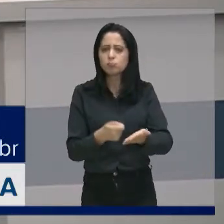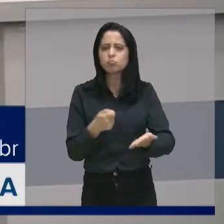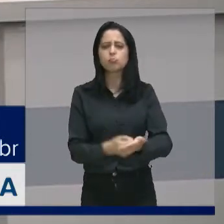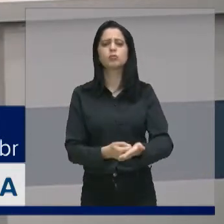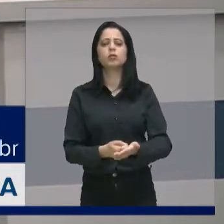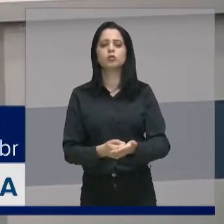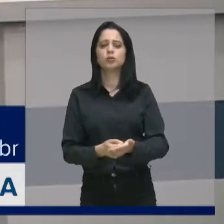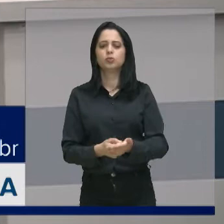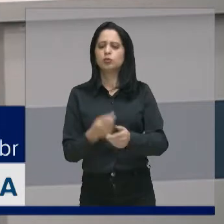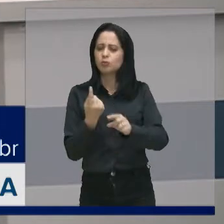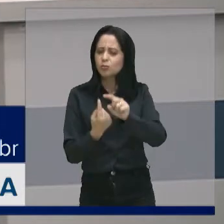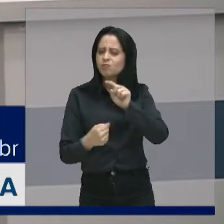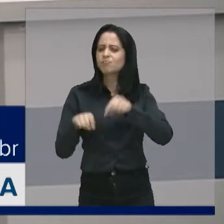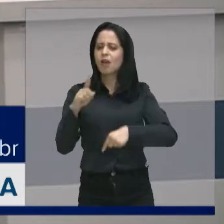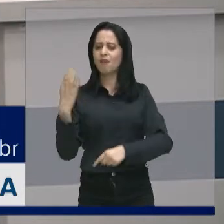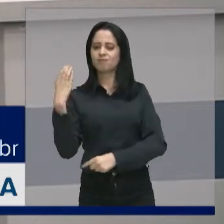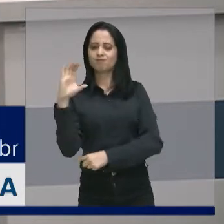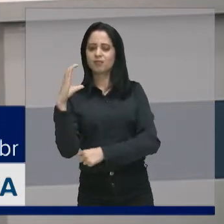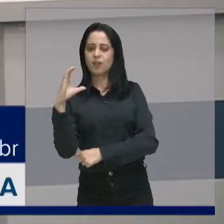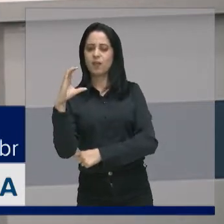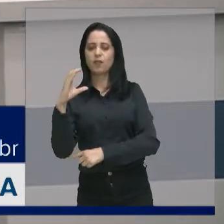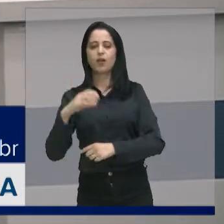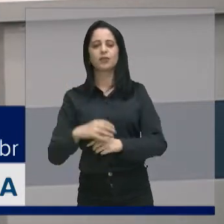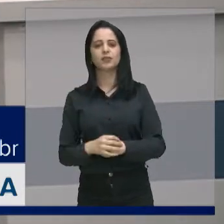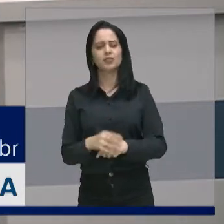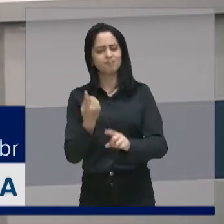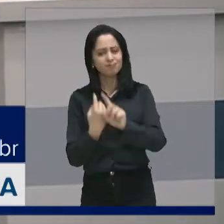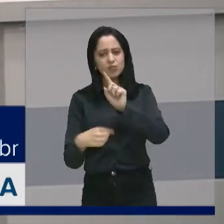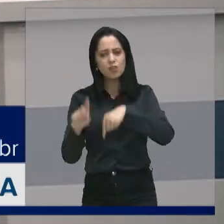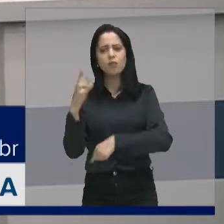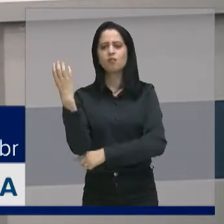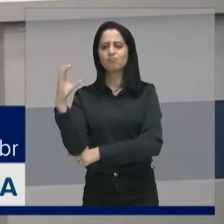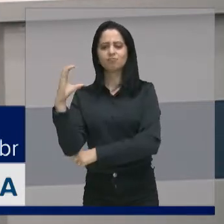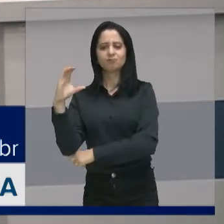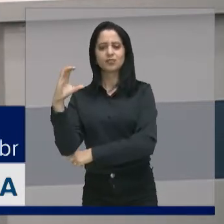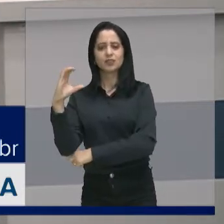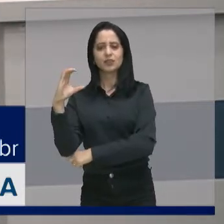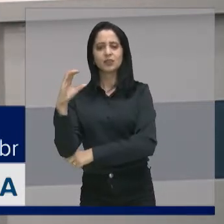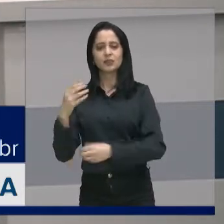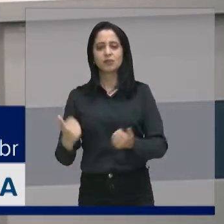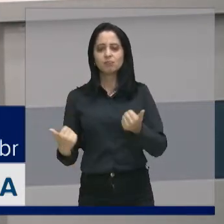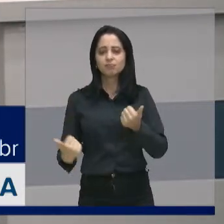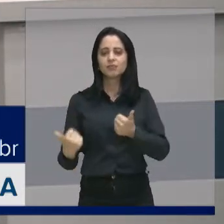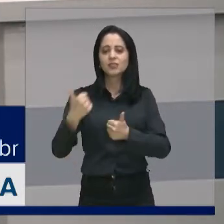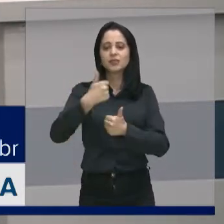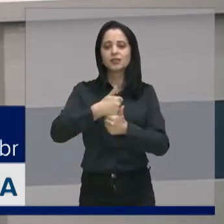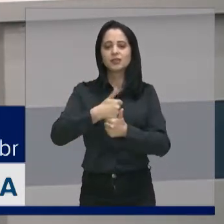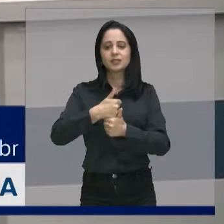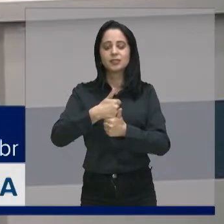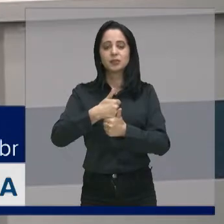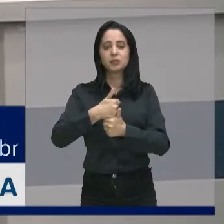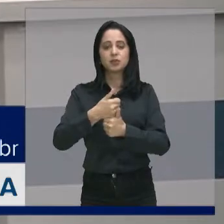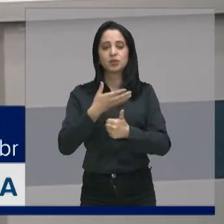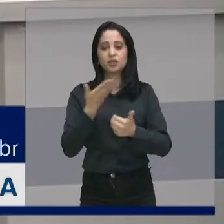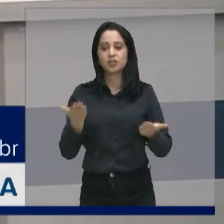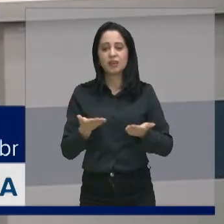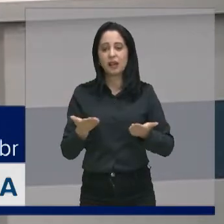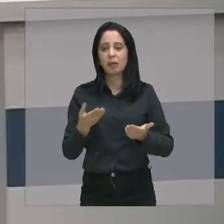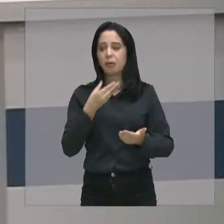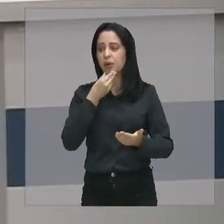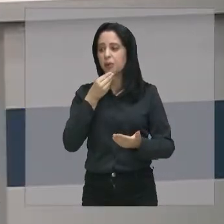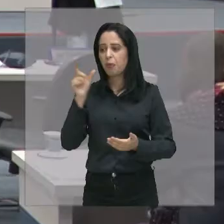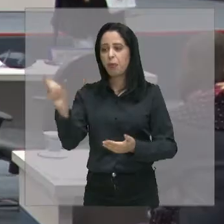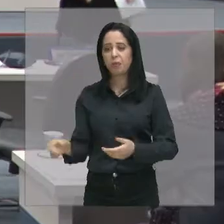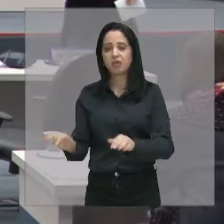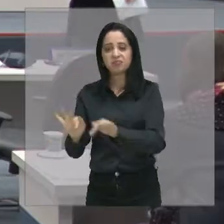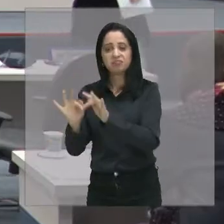pelo aspecto científico do país, pelo desenvolvimento científico, sendo substituído por um vendedor de travesseiro.